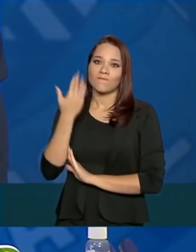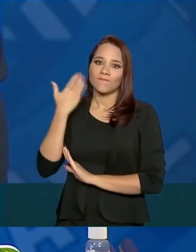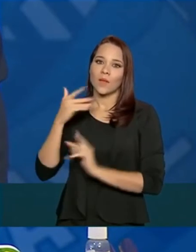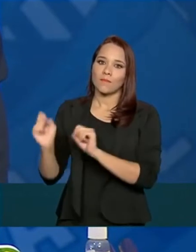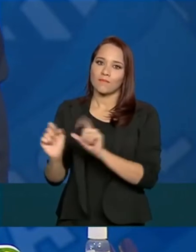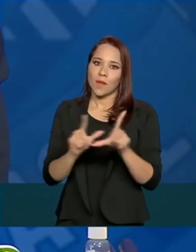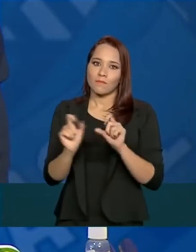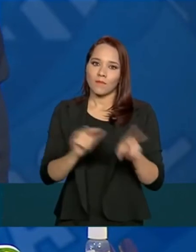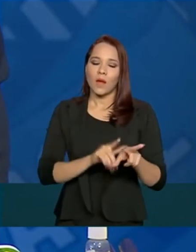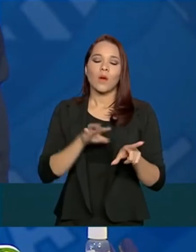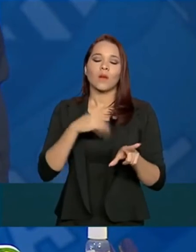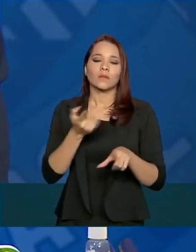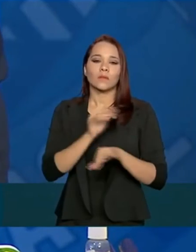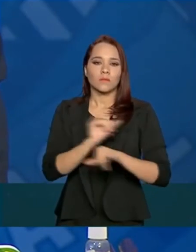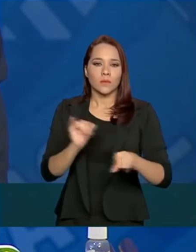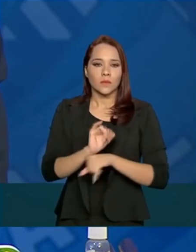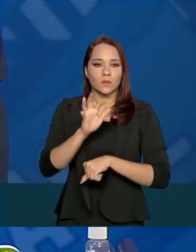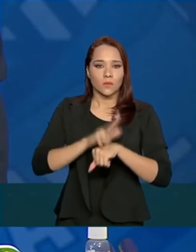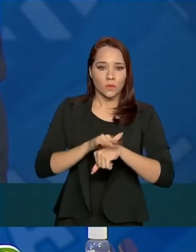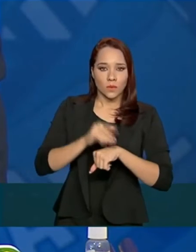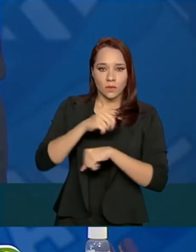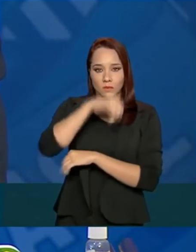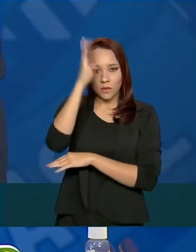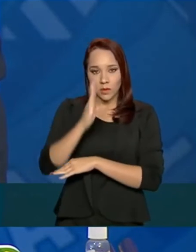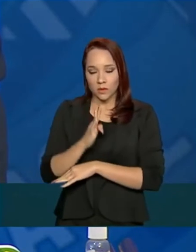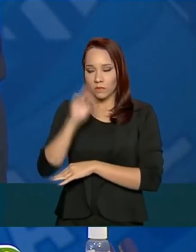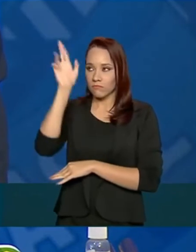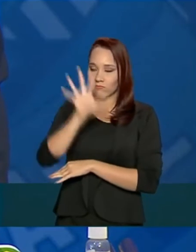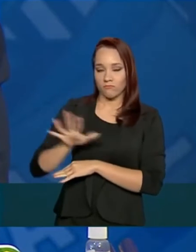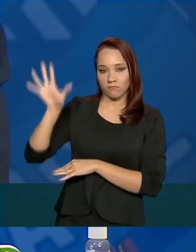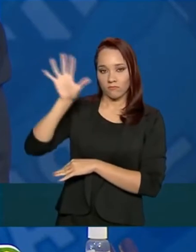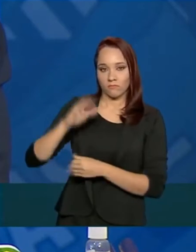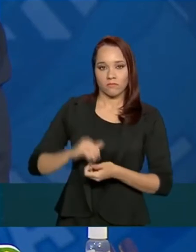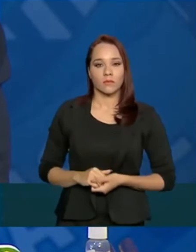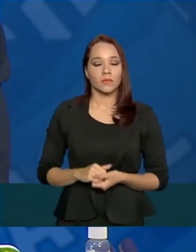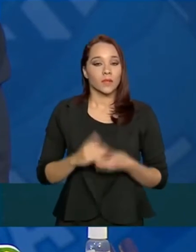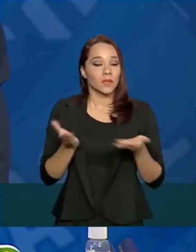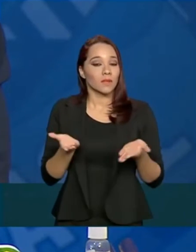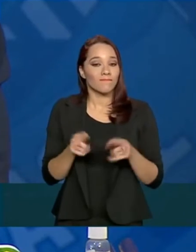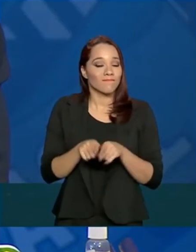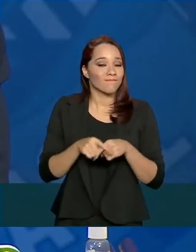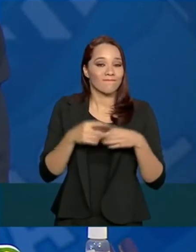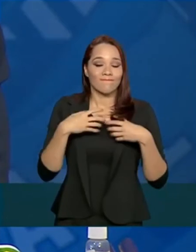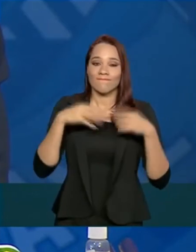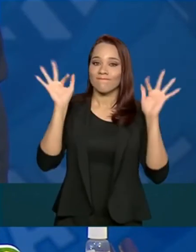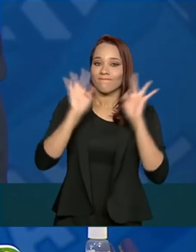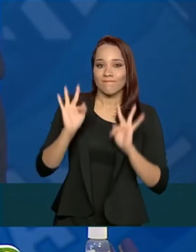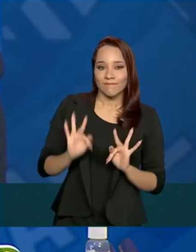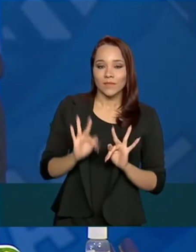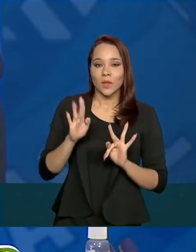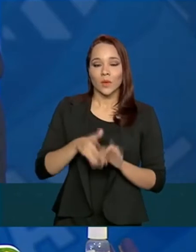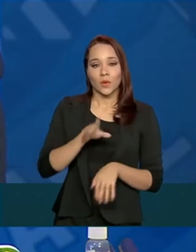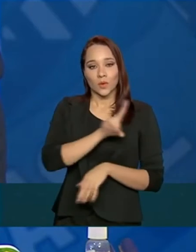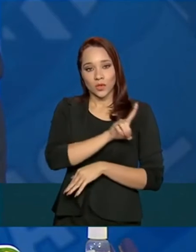dados epidemiológicos do Brasil como um todo, né? E fico feliz de que o diretor